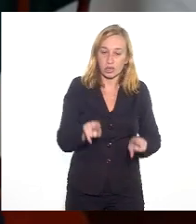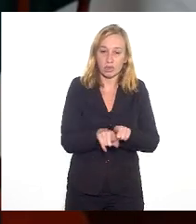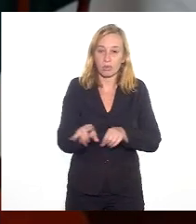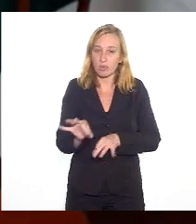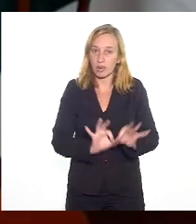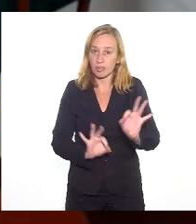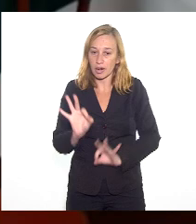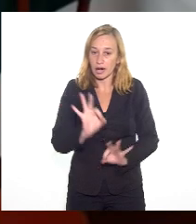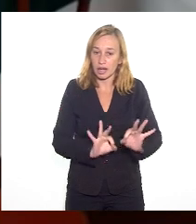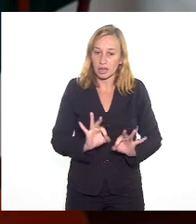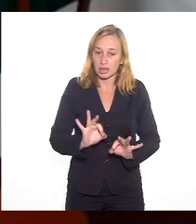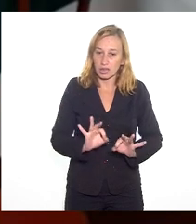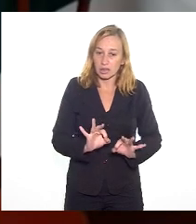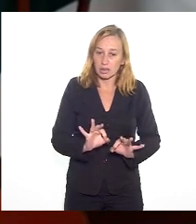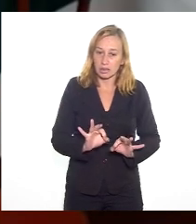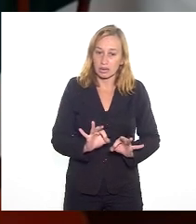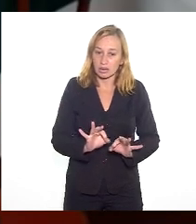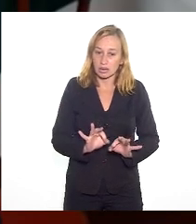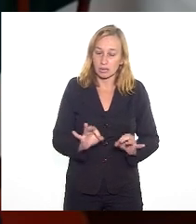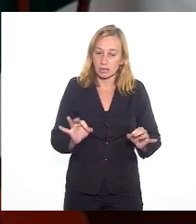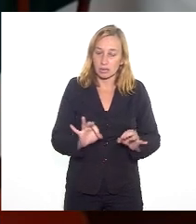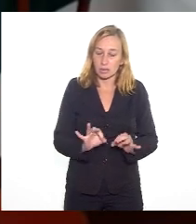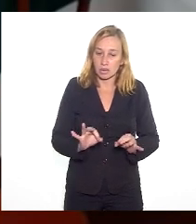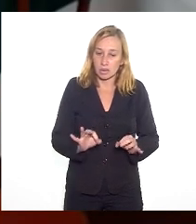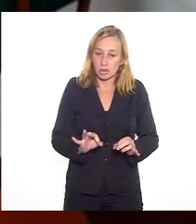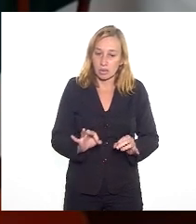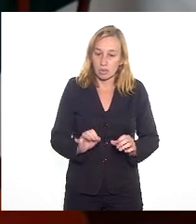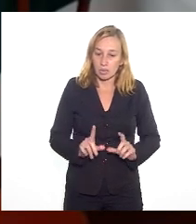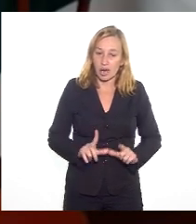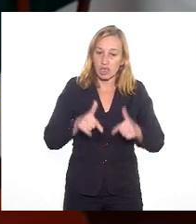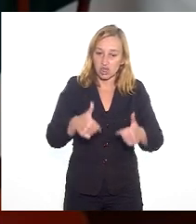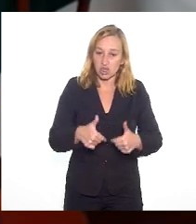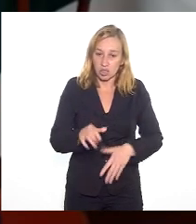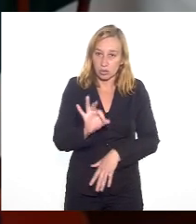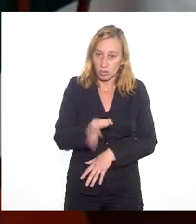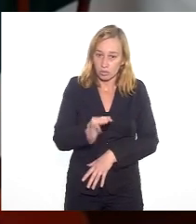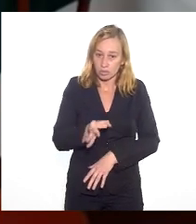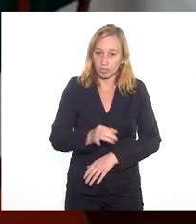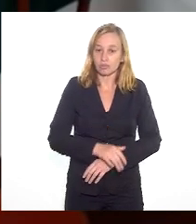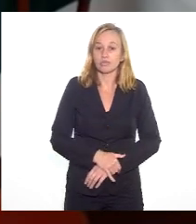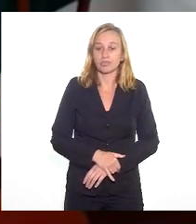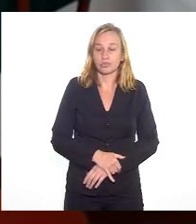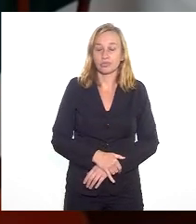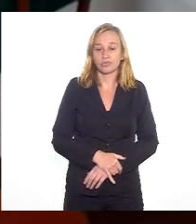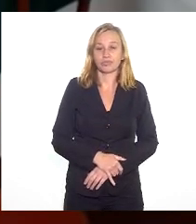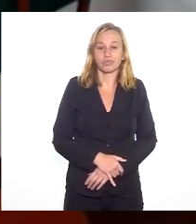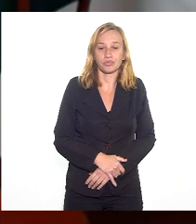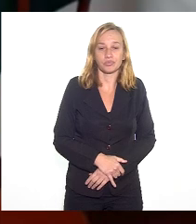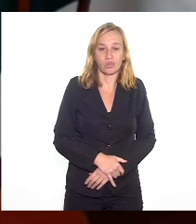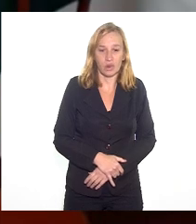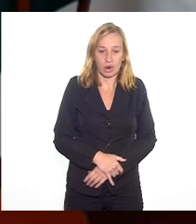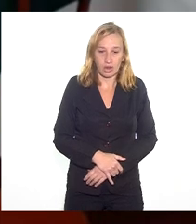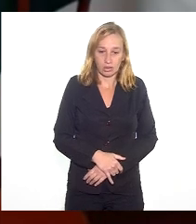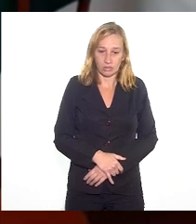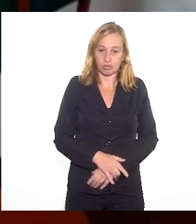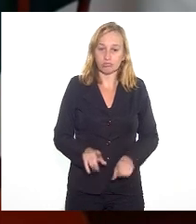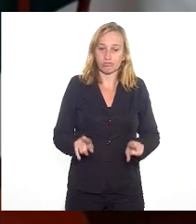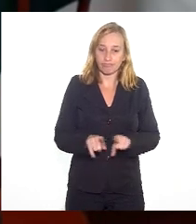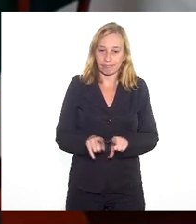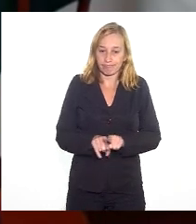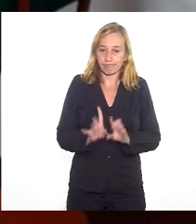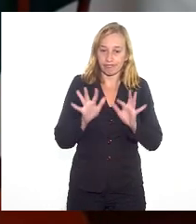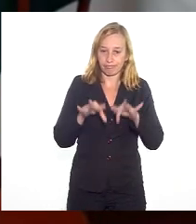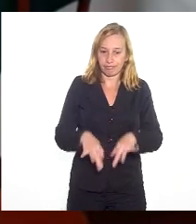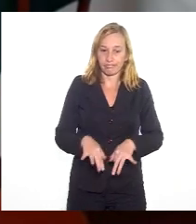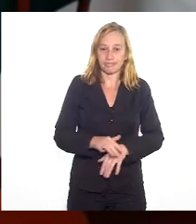preparadas para o confronto, que acaba sendo algo inevitável nessas circunstâncias. E também, para